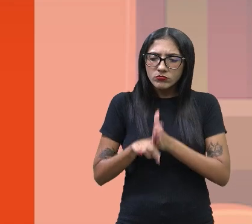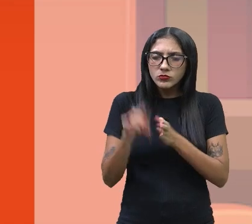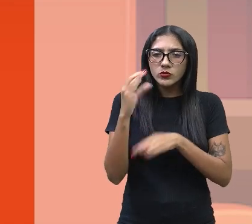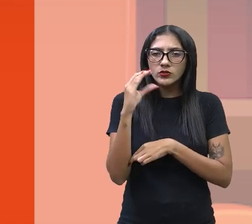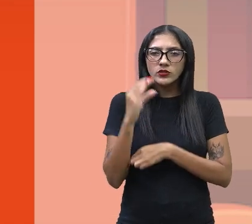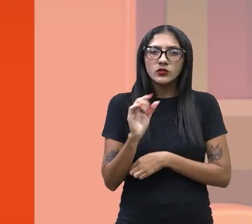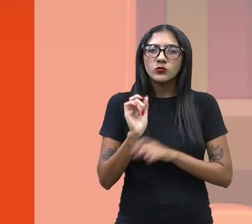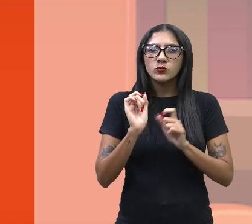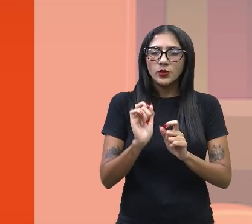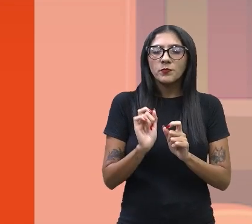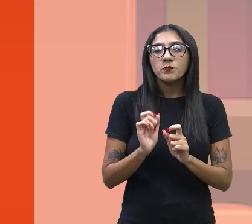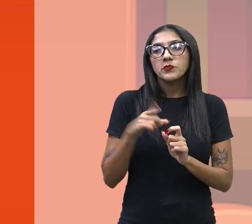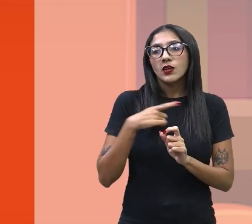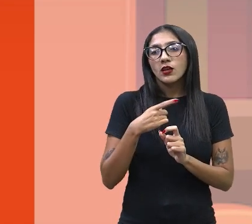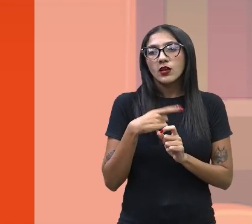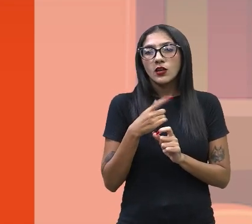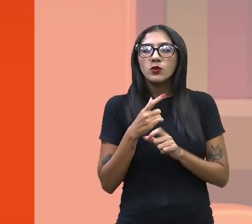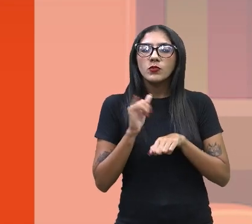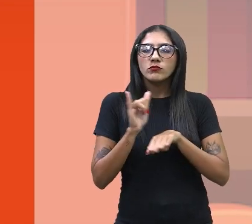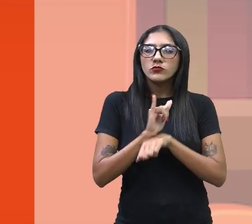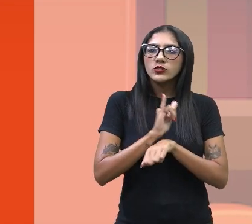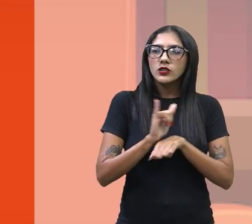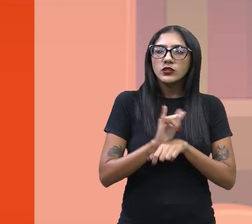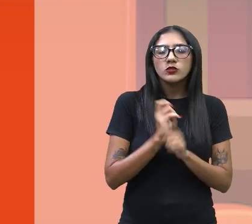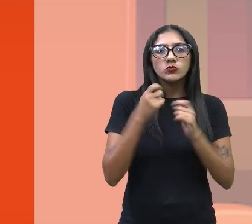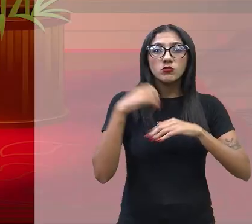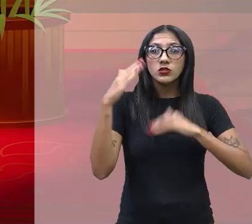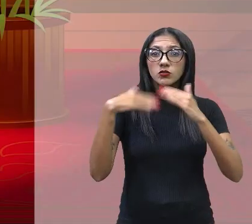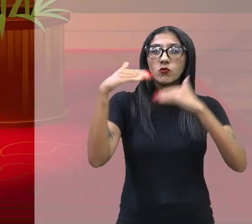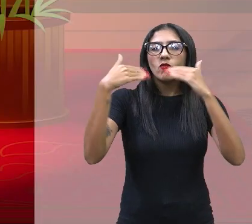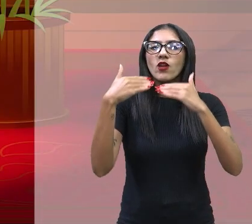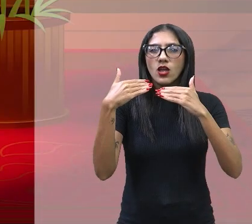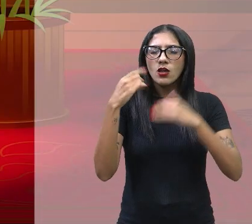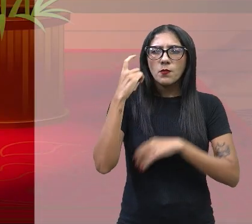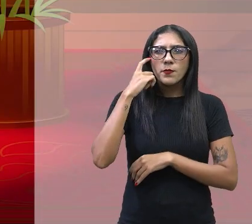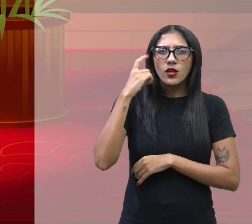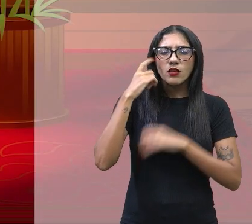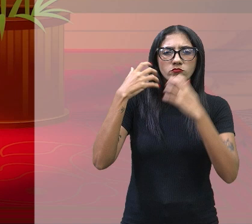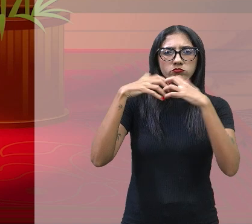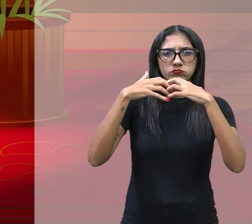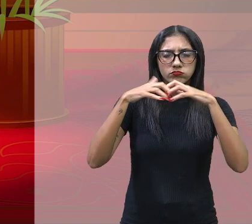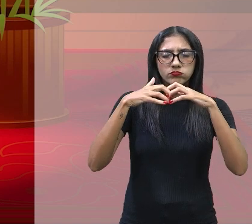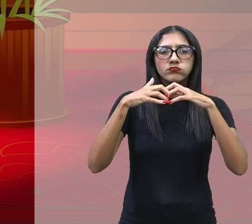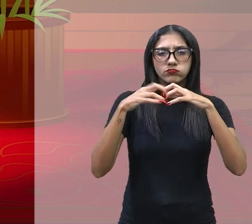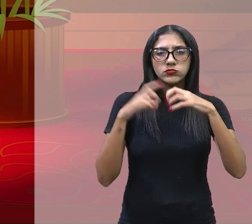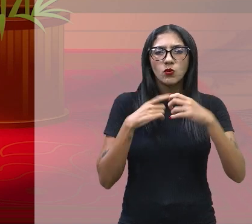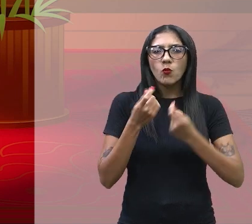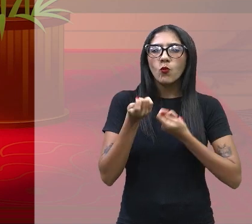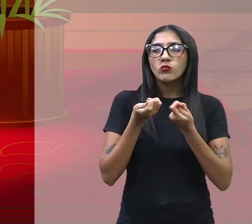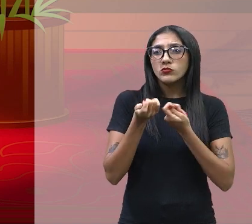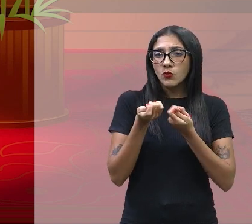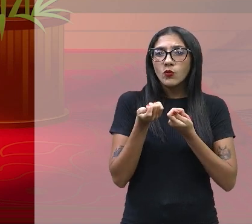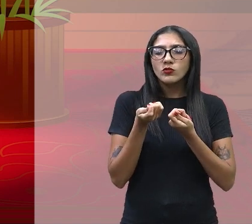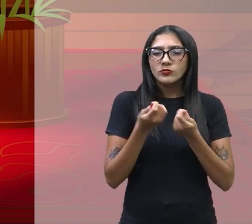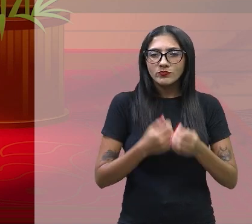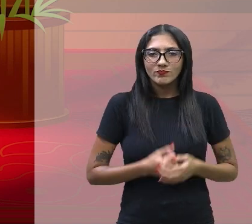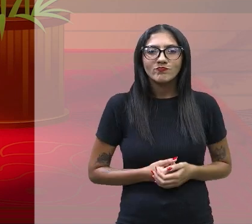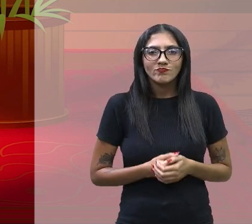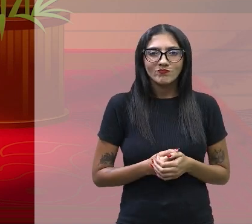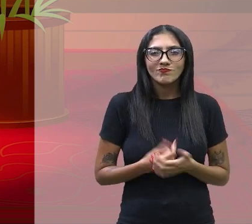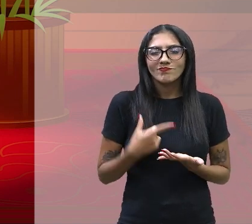uma modalidade que desenvolve a mente humana, promove o equilíbrio, proporcionando um